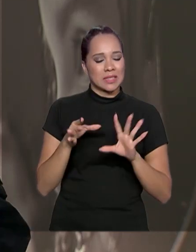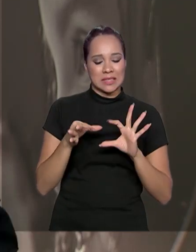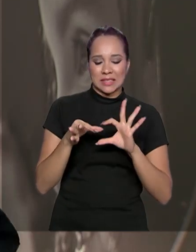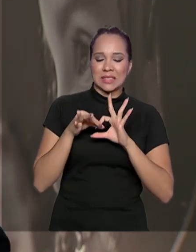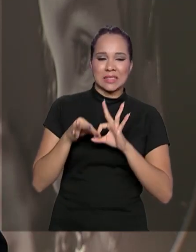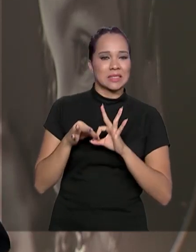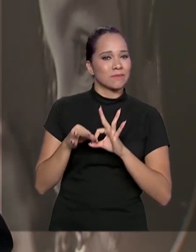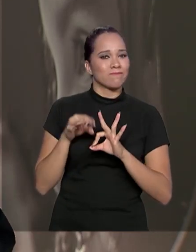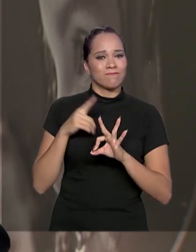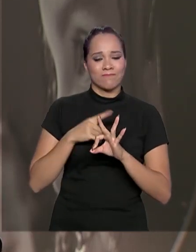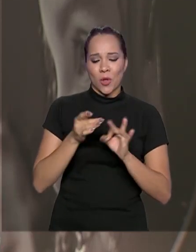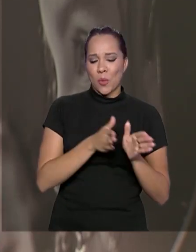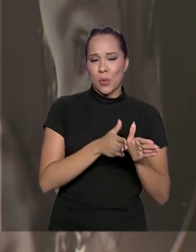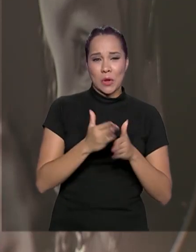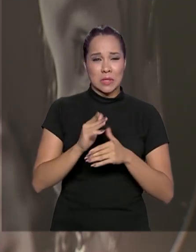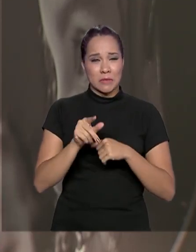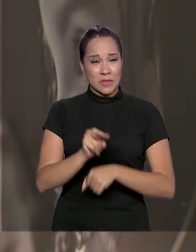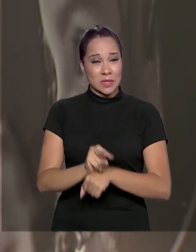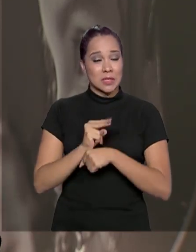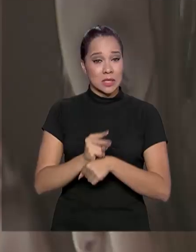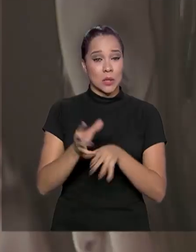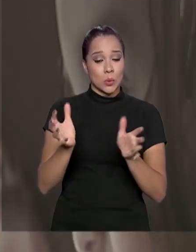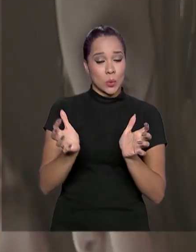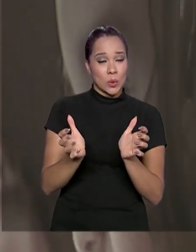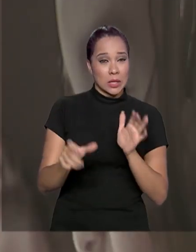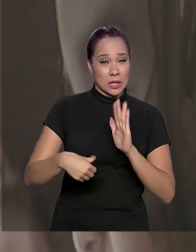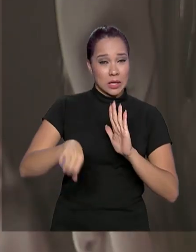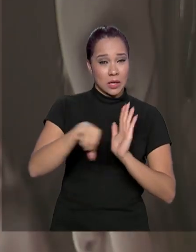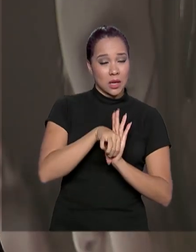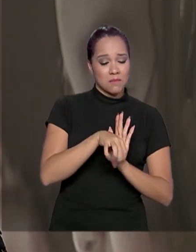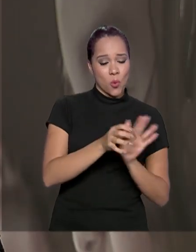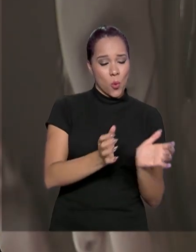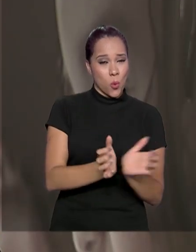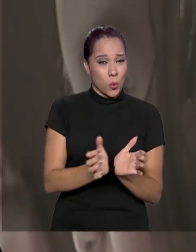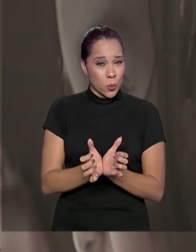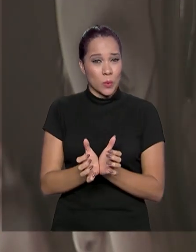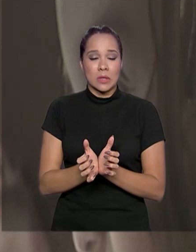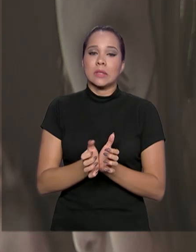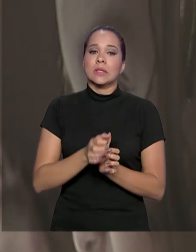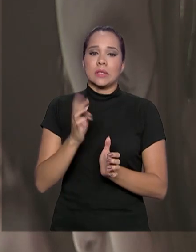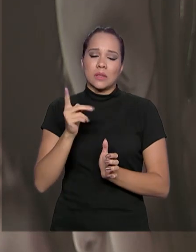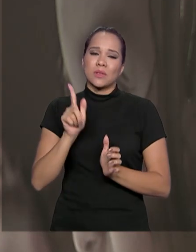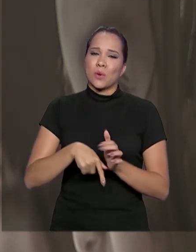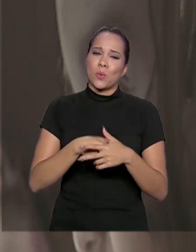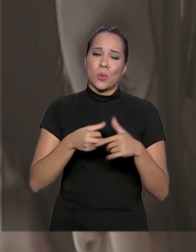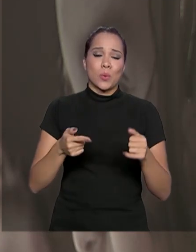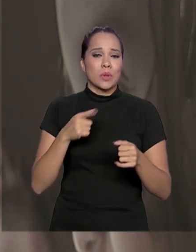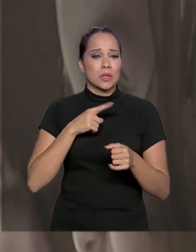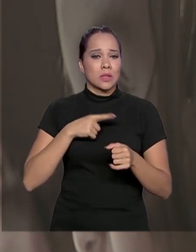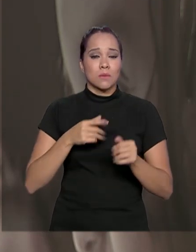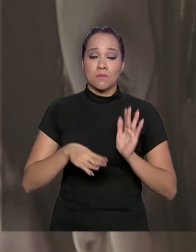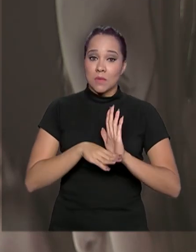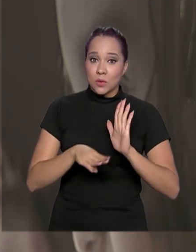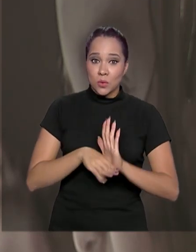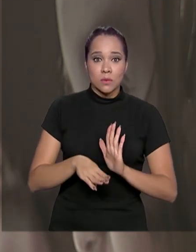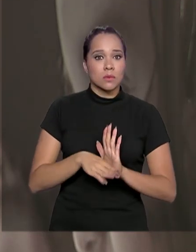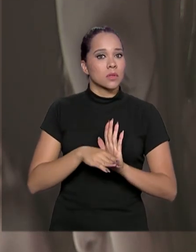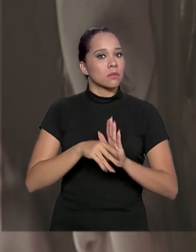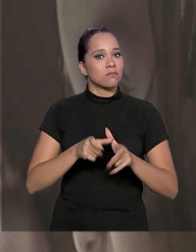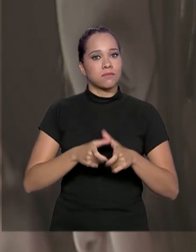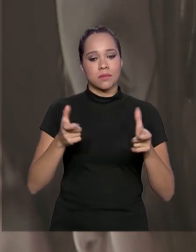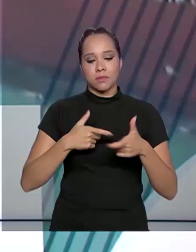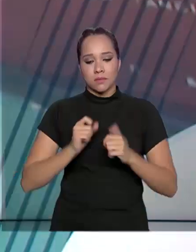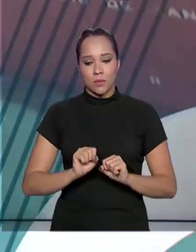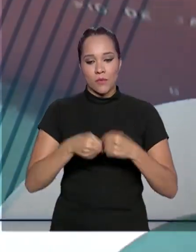ligado com o processo de financiamento do crime organizado. E é uma matéria que nós temos uma contribuição muito grande no